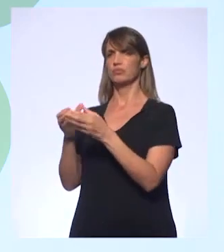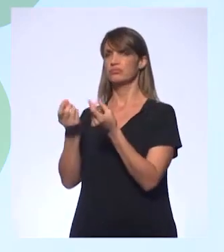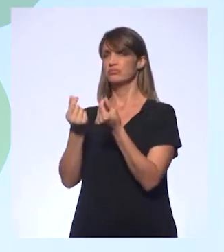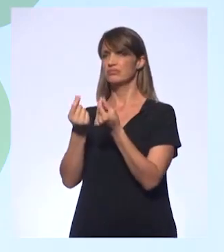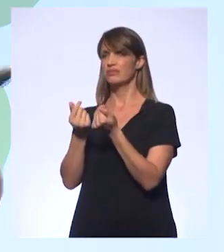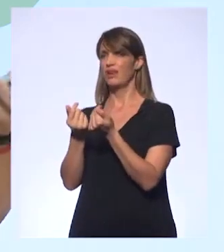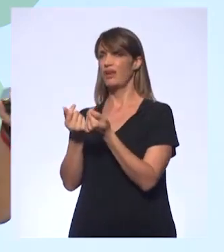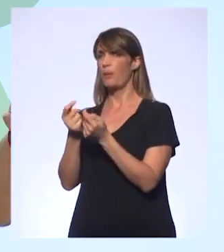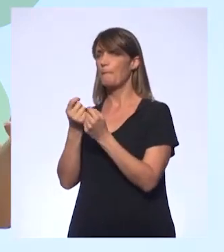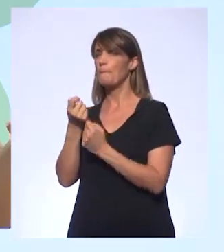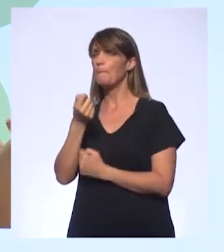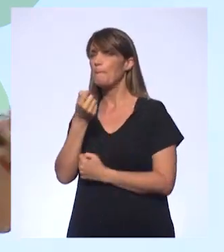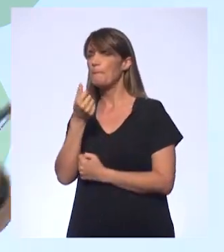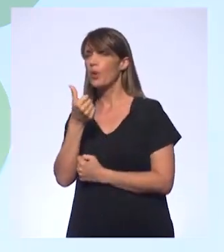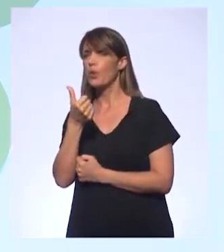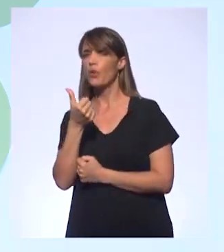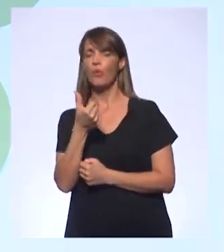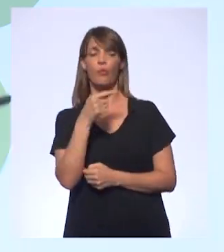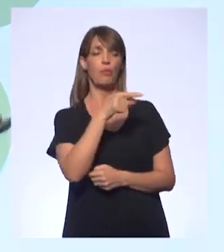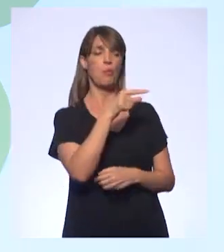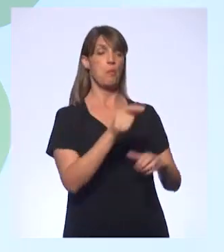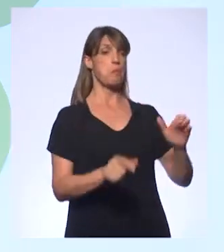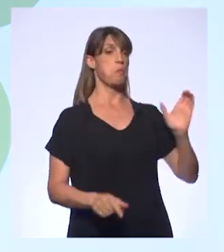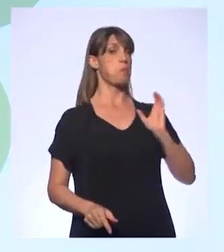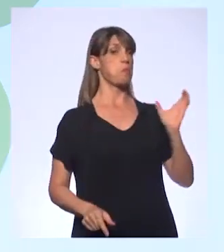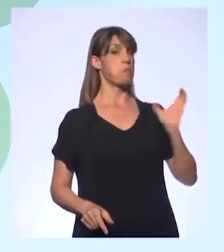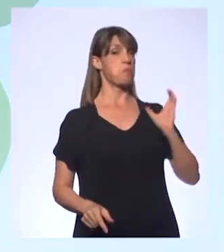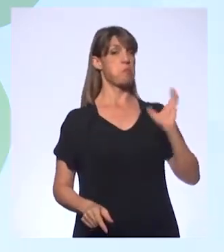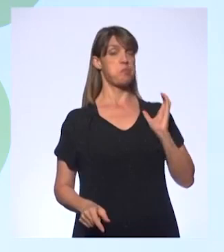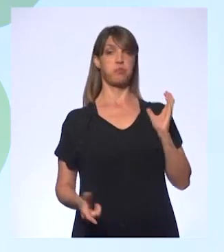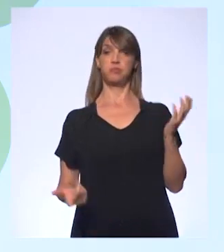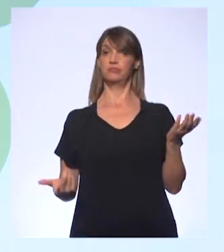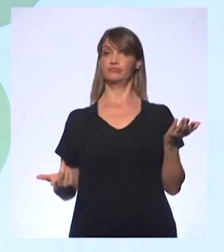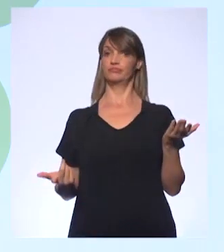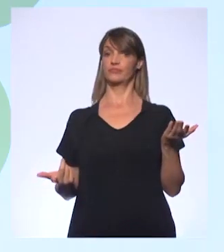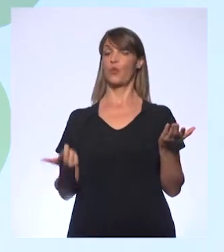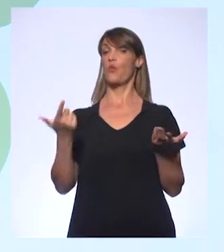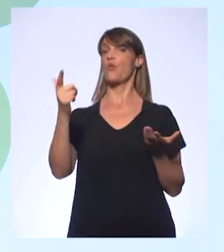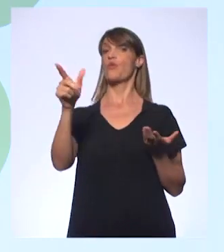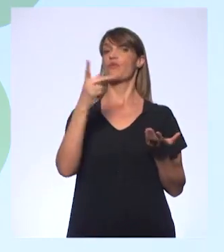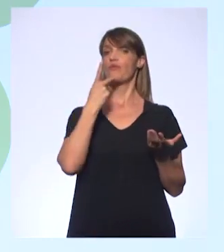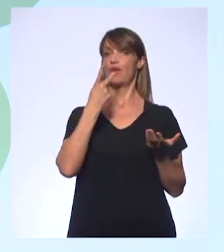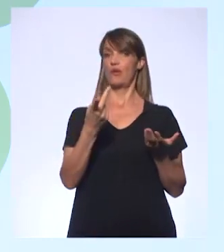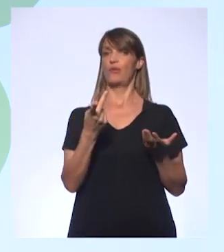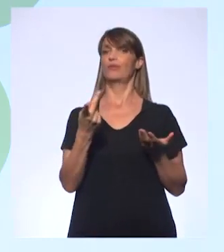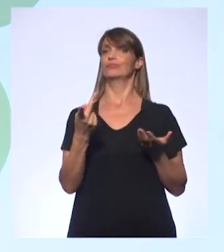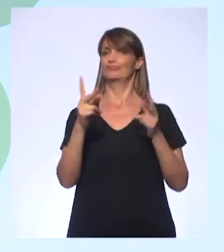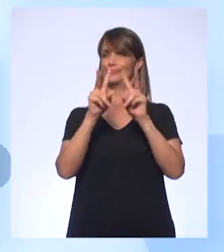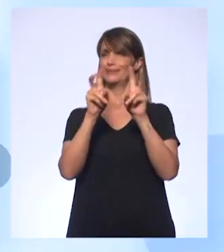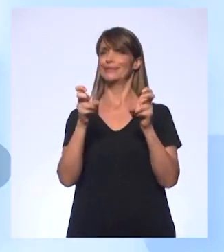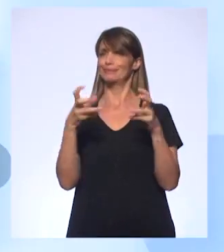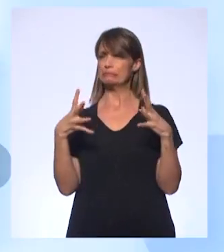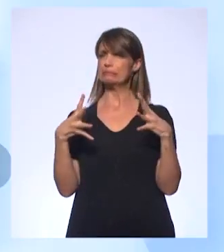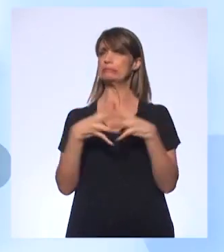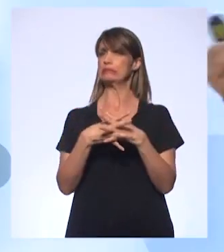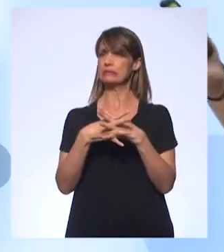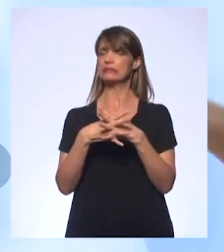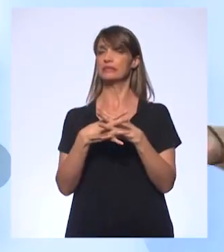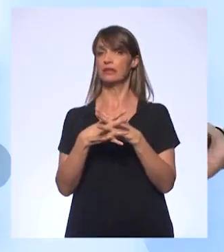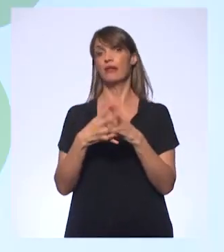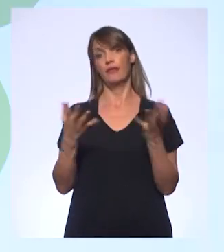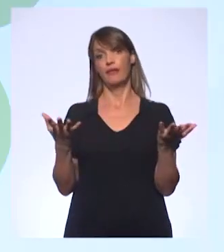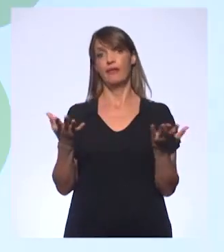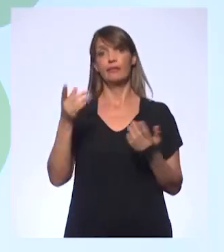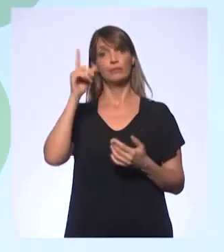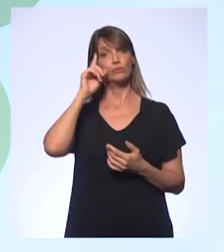falou que gostou da música. Obrigada, Mainar! E o pessoal aqui falou que realmente desigualdade social é um tema complicado. Né? E é um tema do nosso dia a